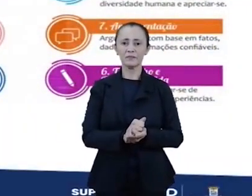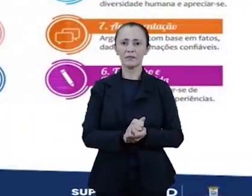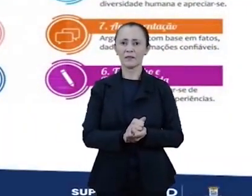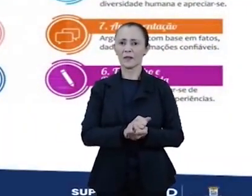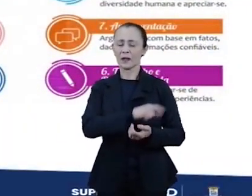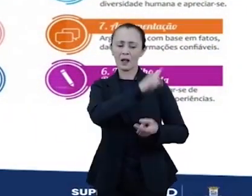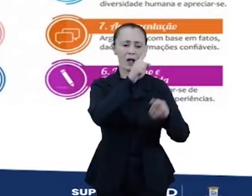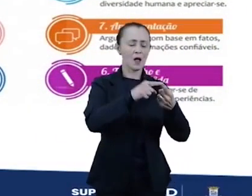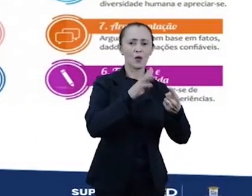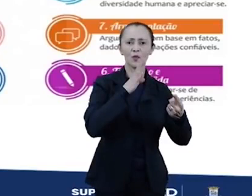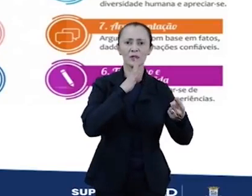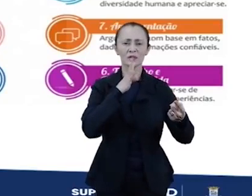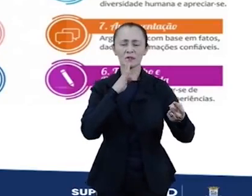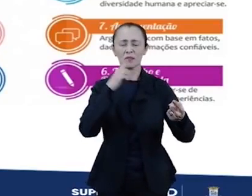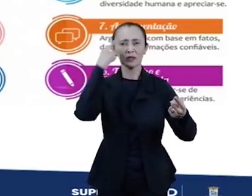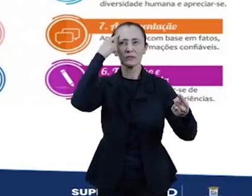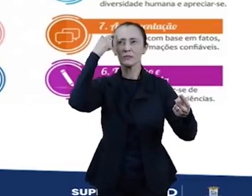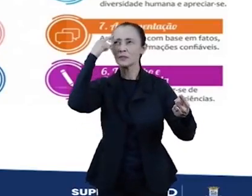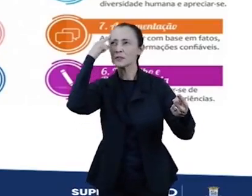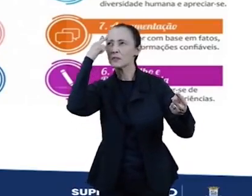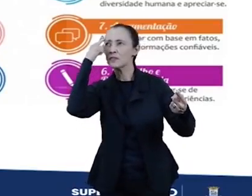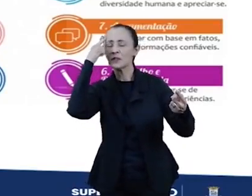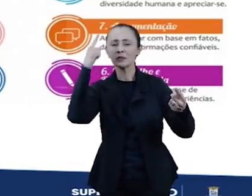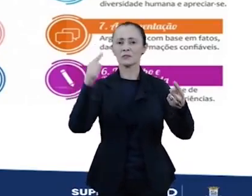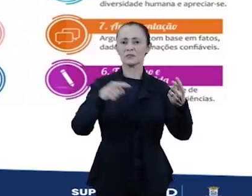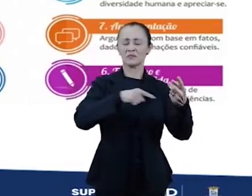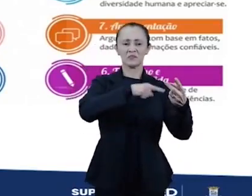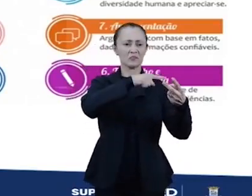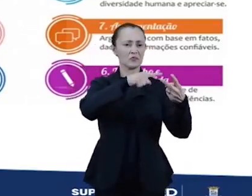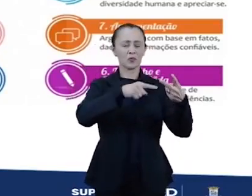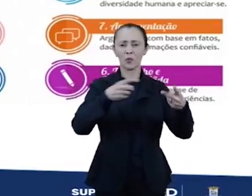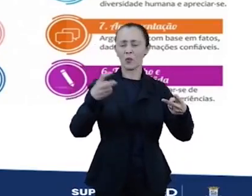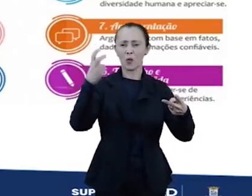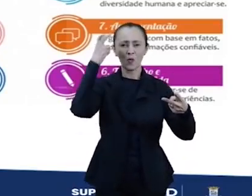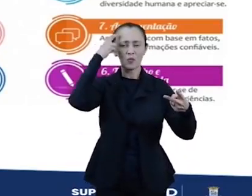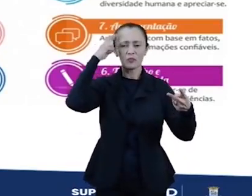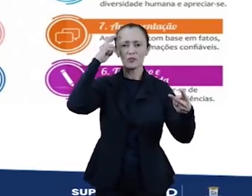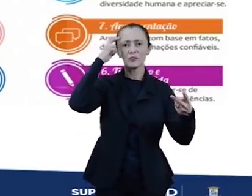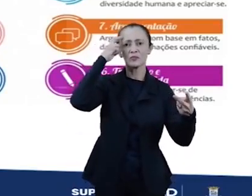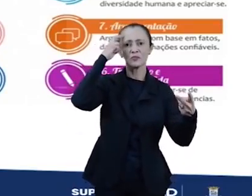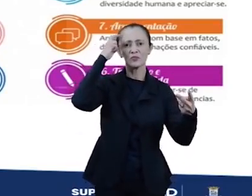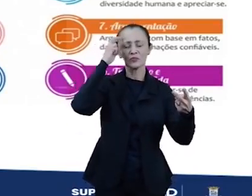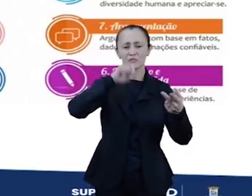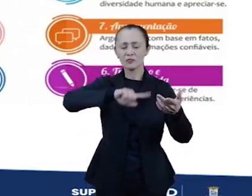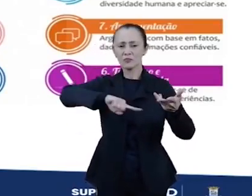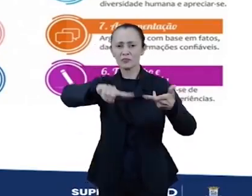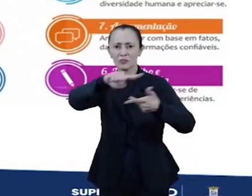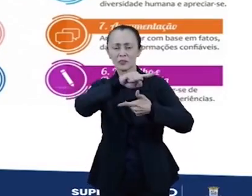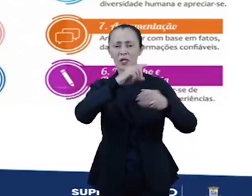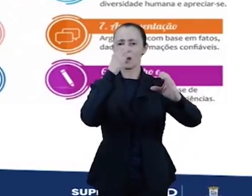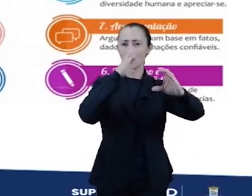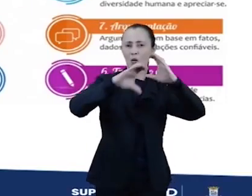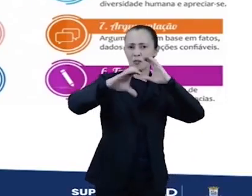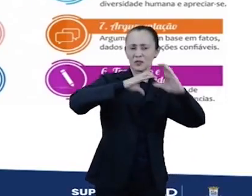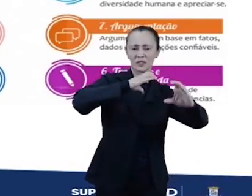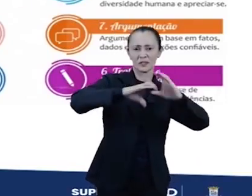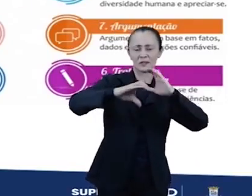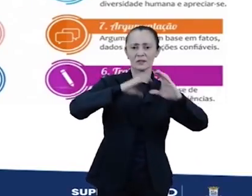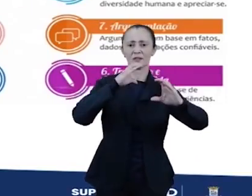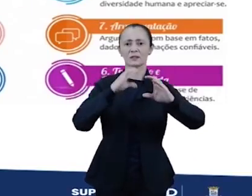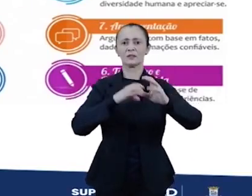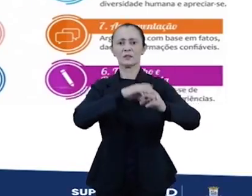conhecimento, pensamento científico, repertório cultural, comunicação, cultura